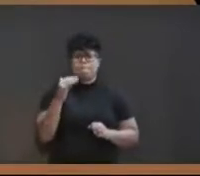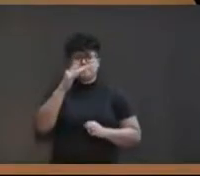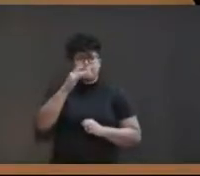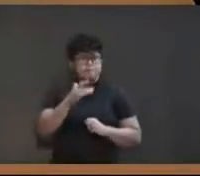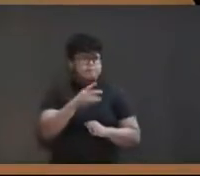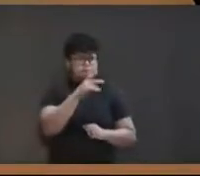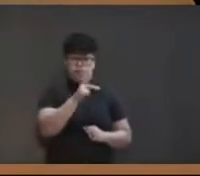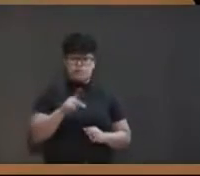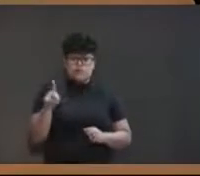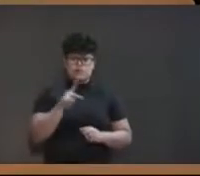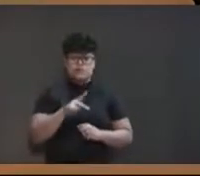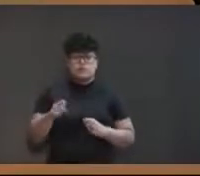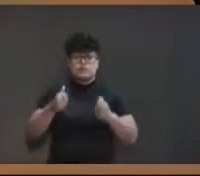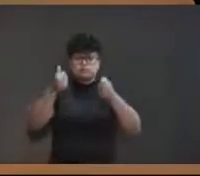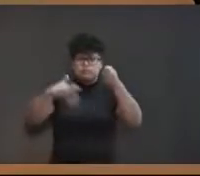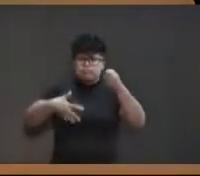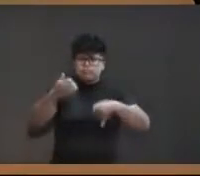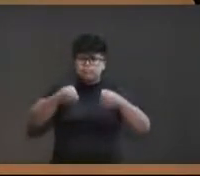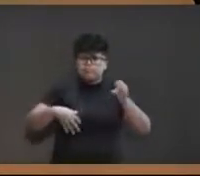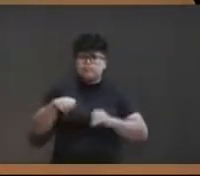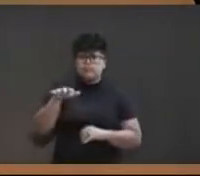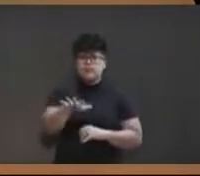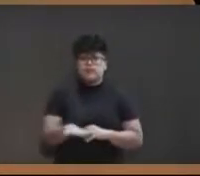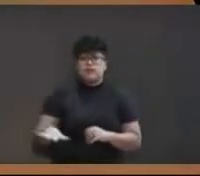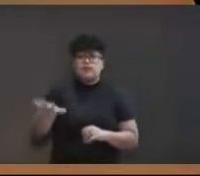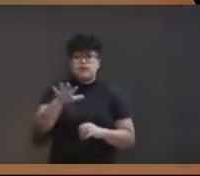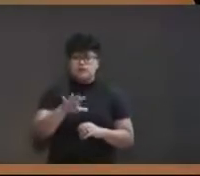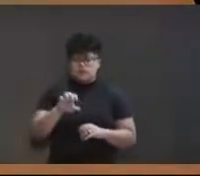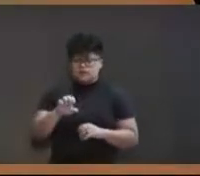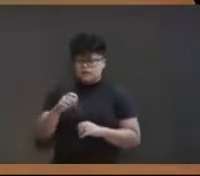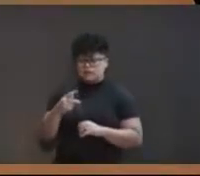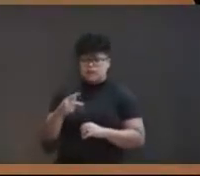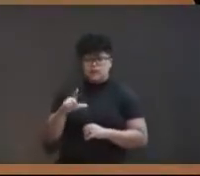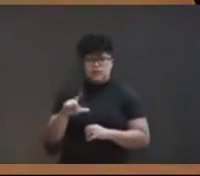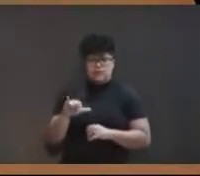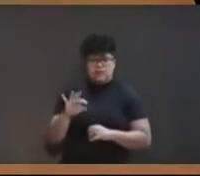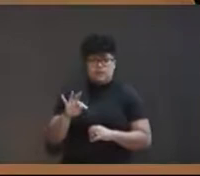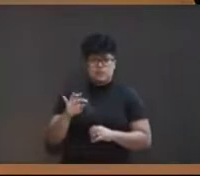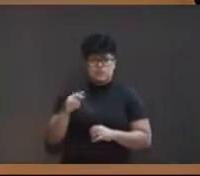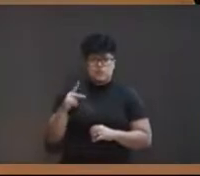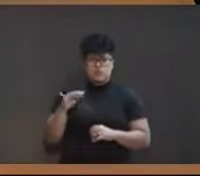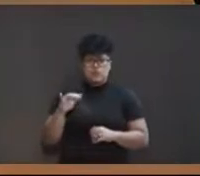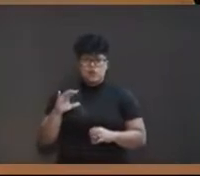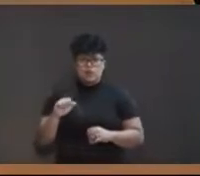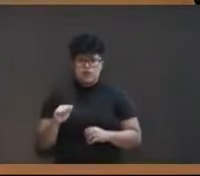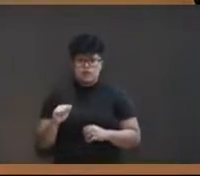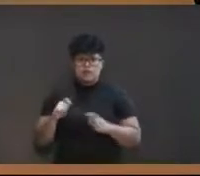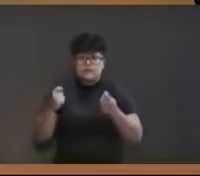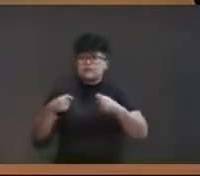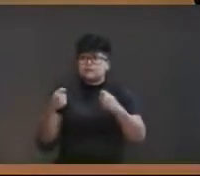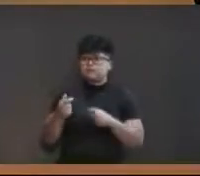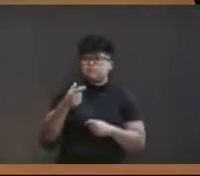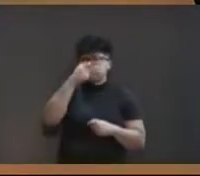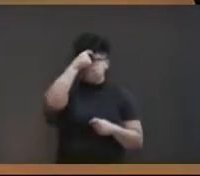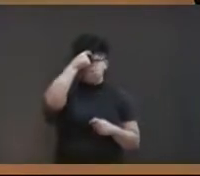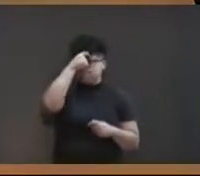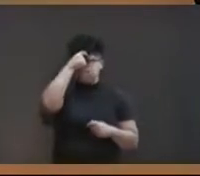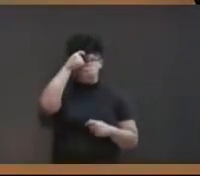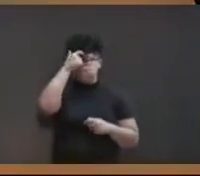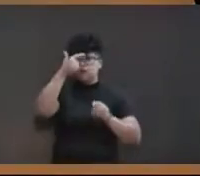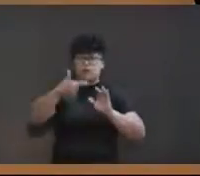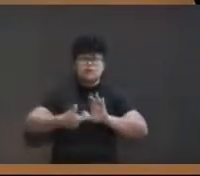área dele dica percebeu claramente que é preciso ter muita maturidade para fazer uma exposição na